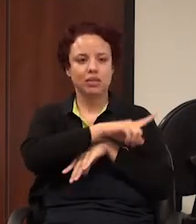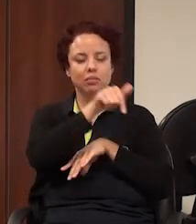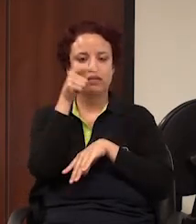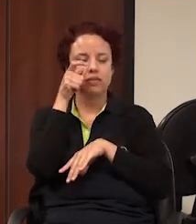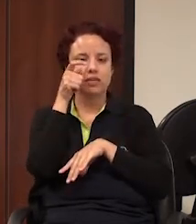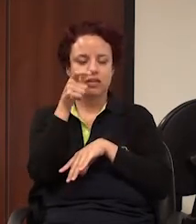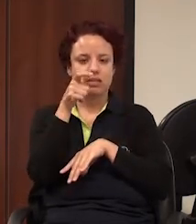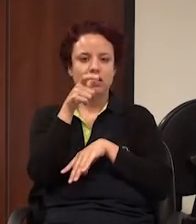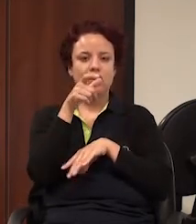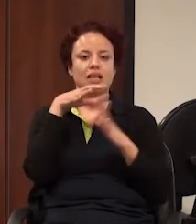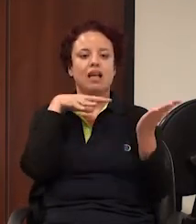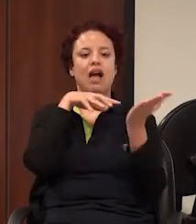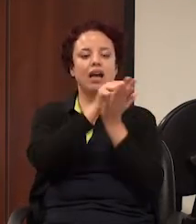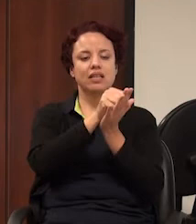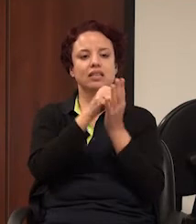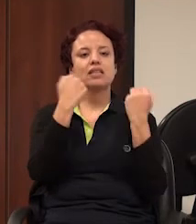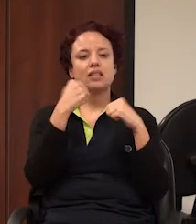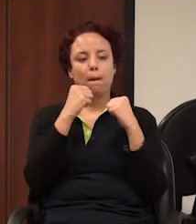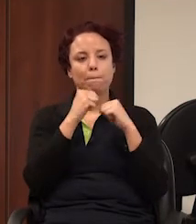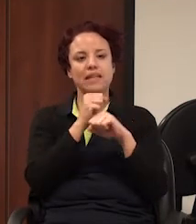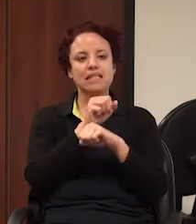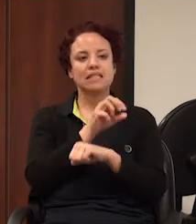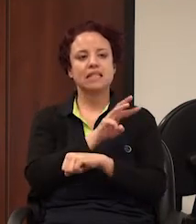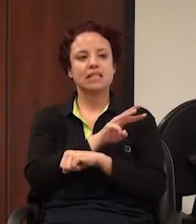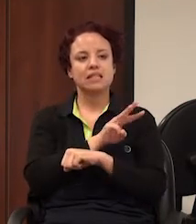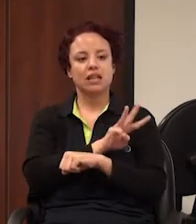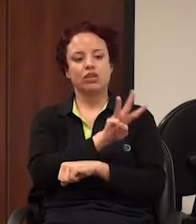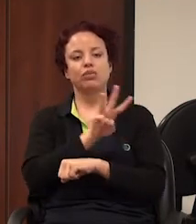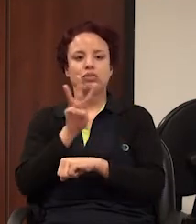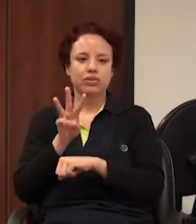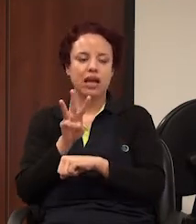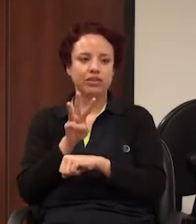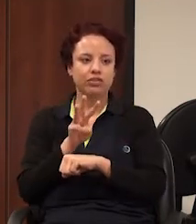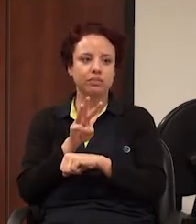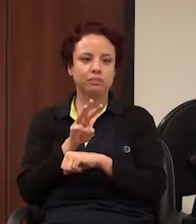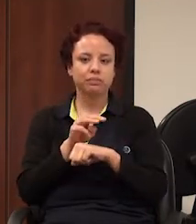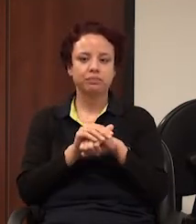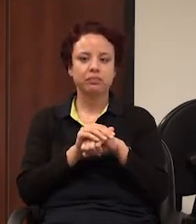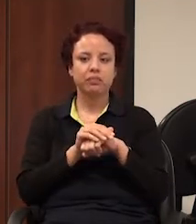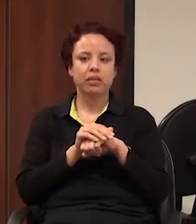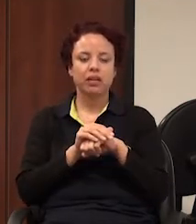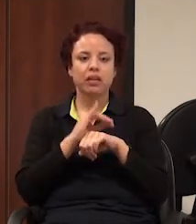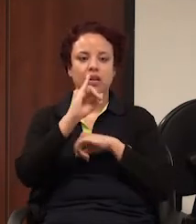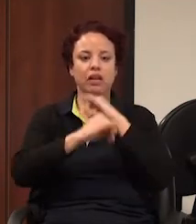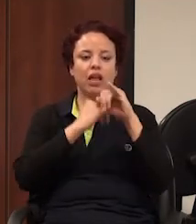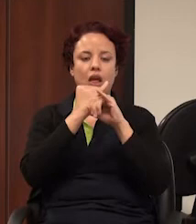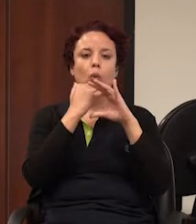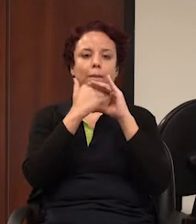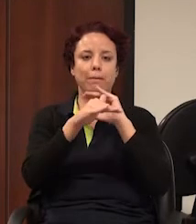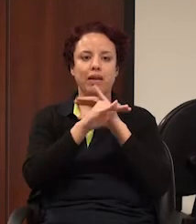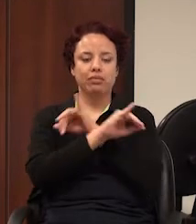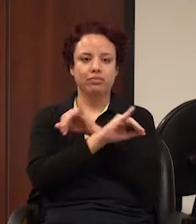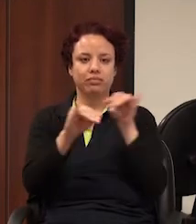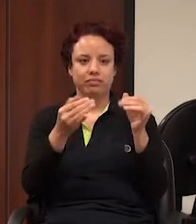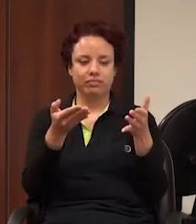a inscrição ela tem que ser feita pelo meio eletrônico, através de um e-mail que eu vou passar para